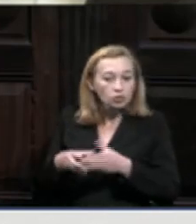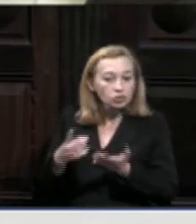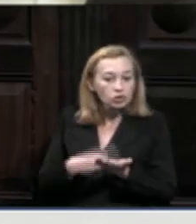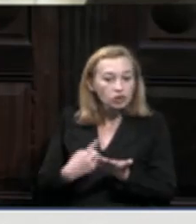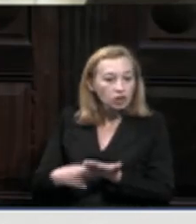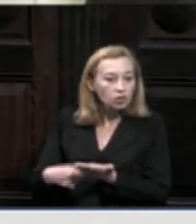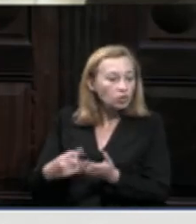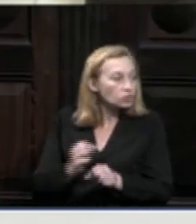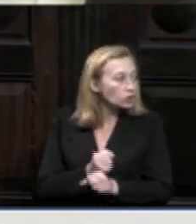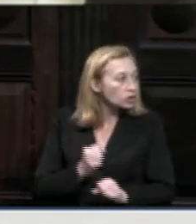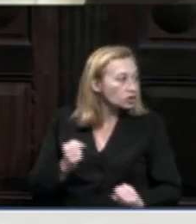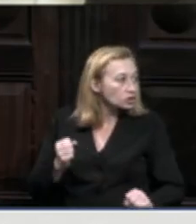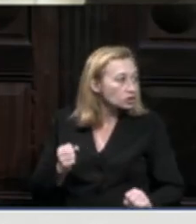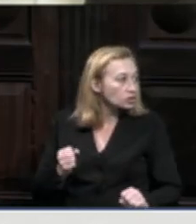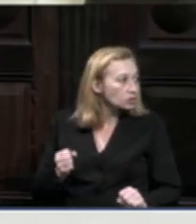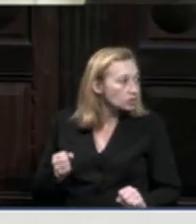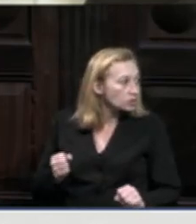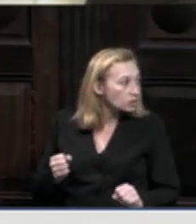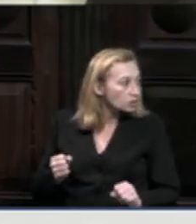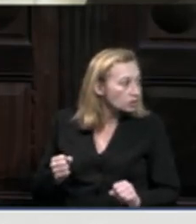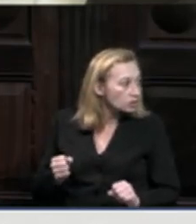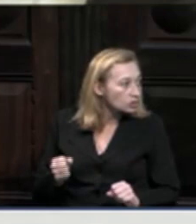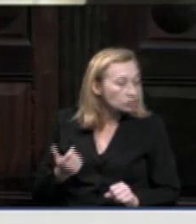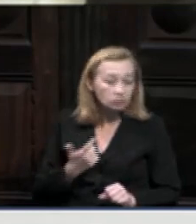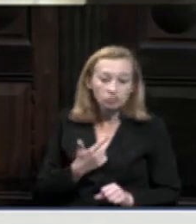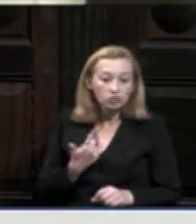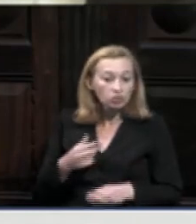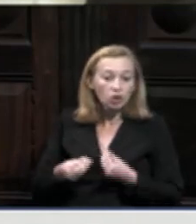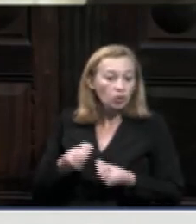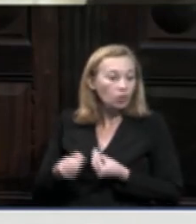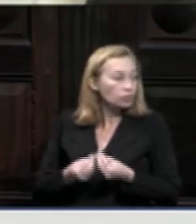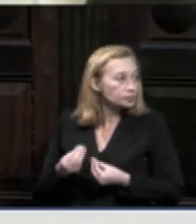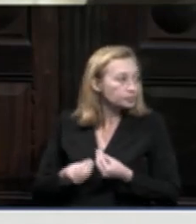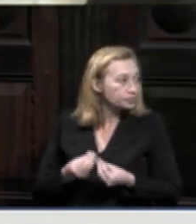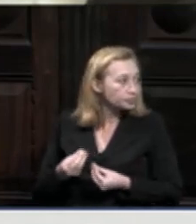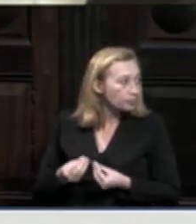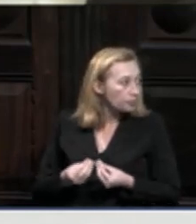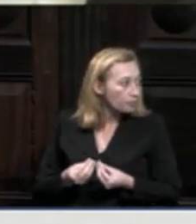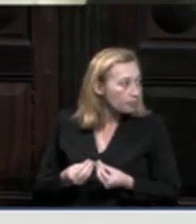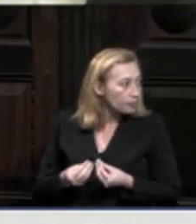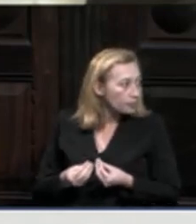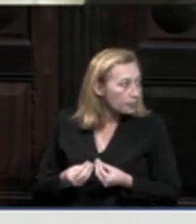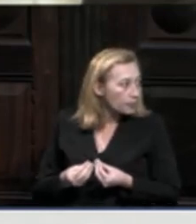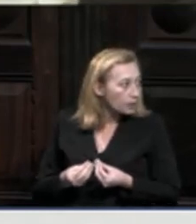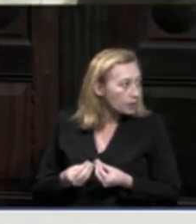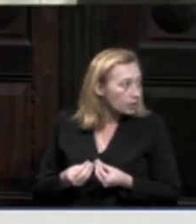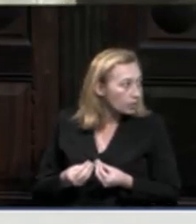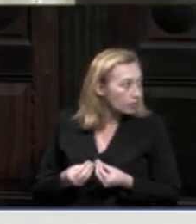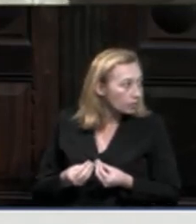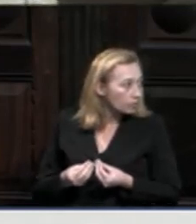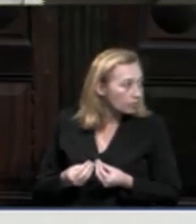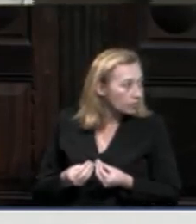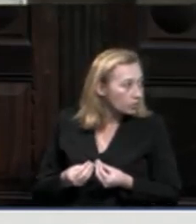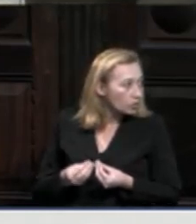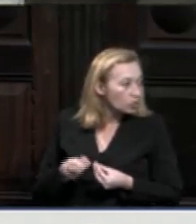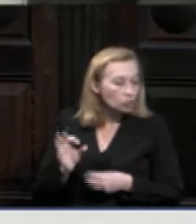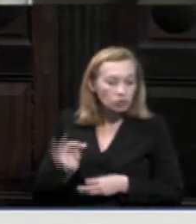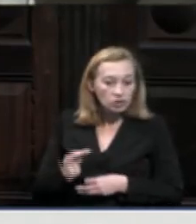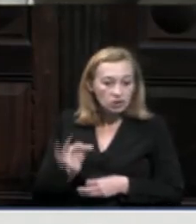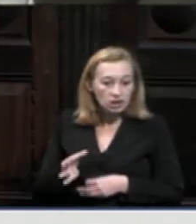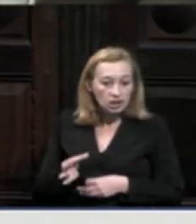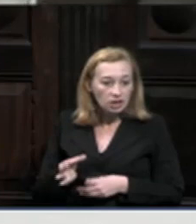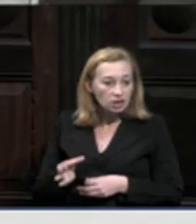pelas sinalizações que recebo, não é possível. A forma seria os